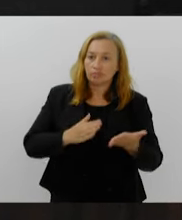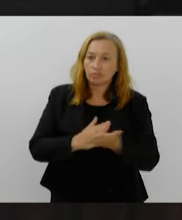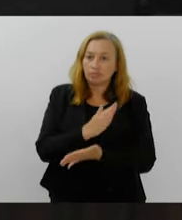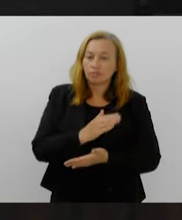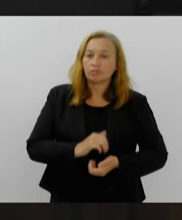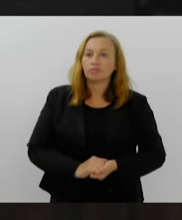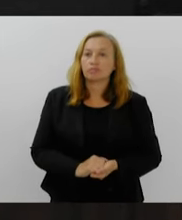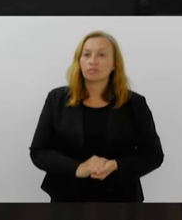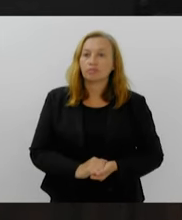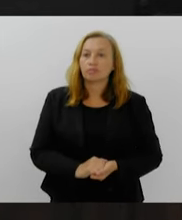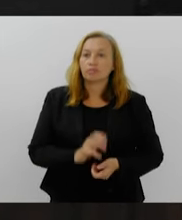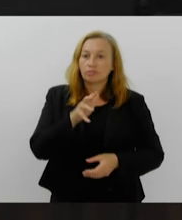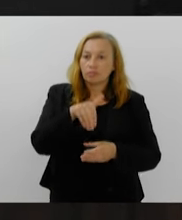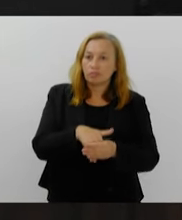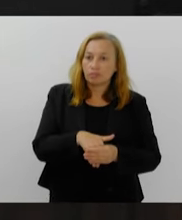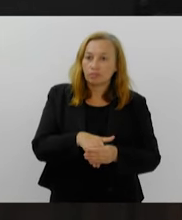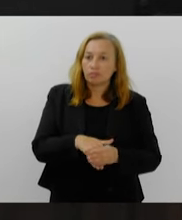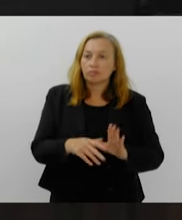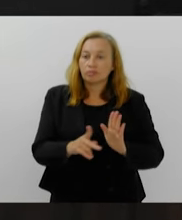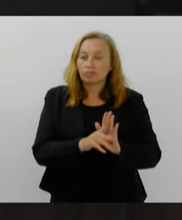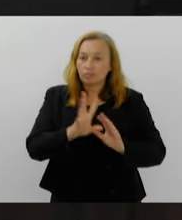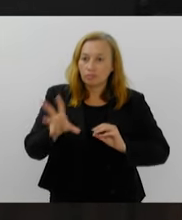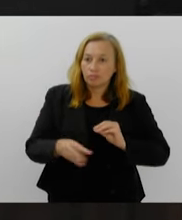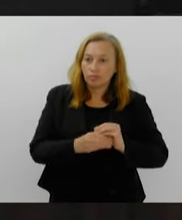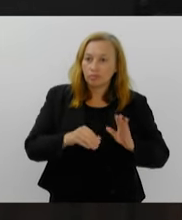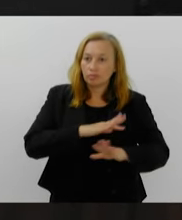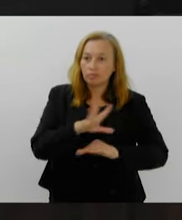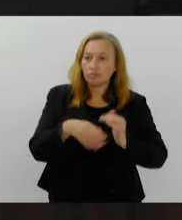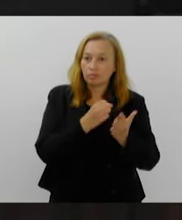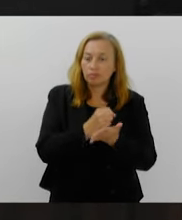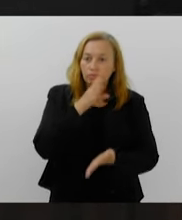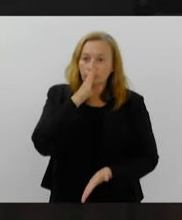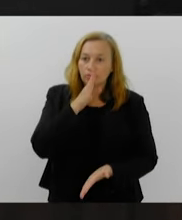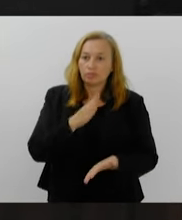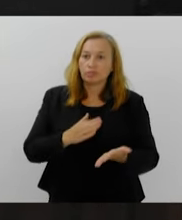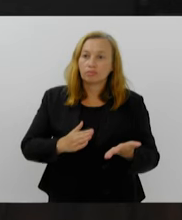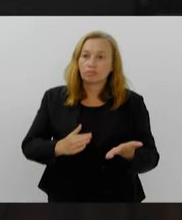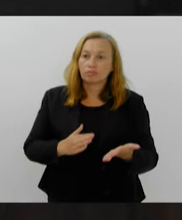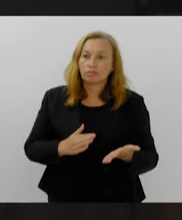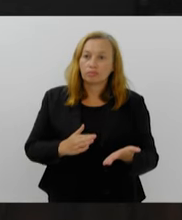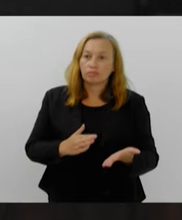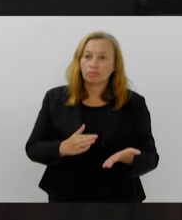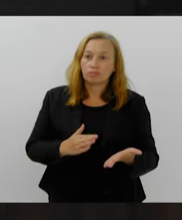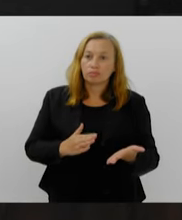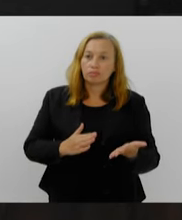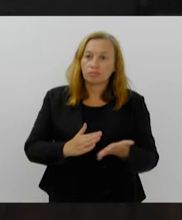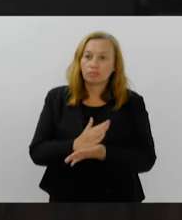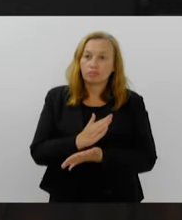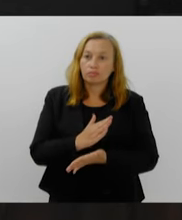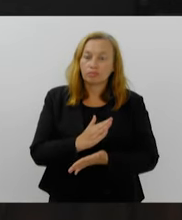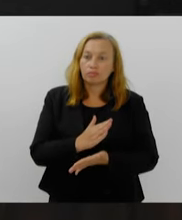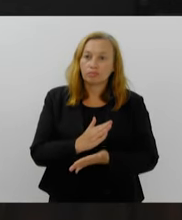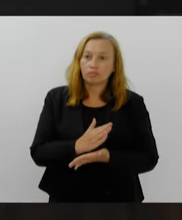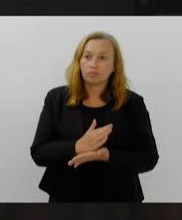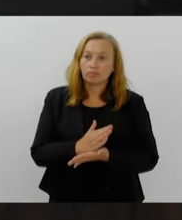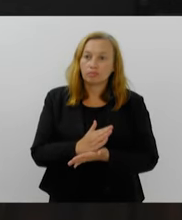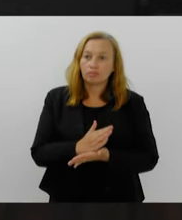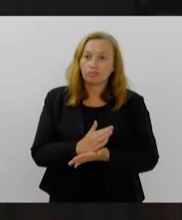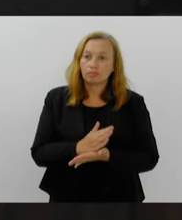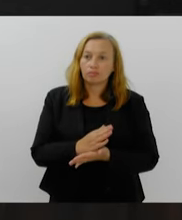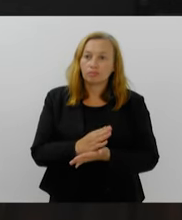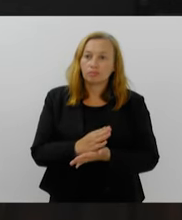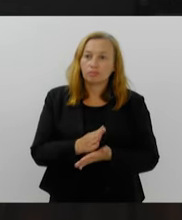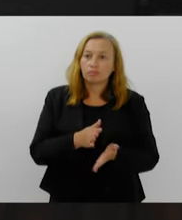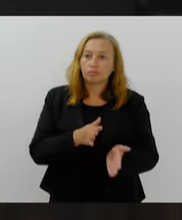aprovado em votação projeto assim emendado senhores que aprovam permani Como estão aprovado vai